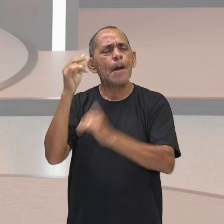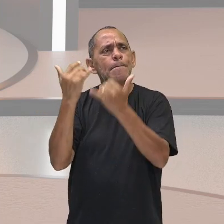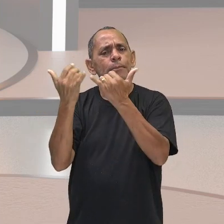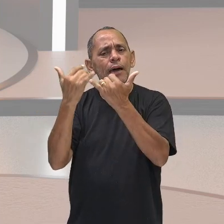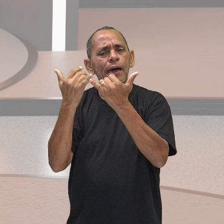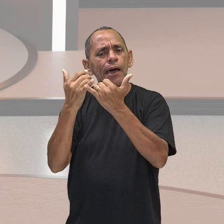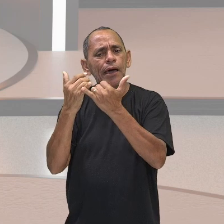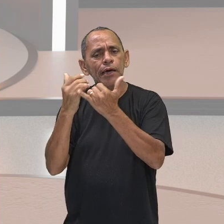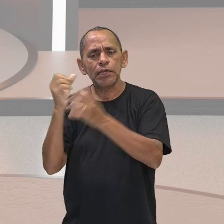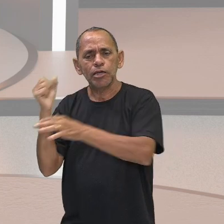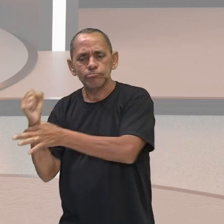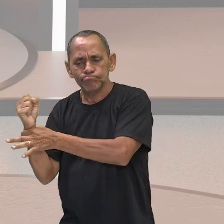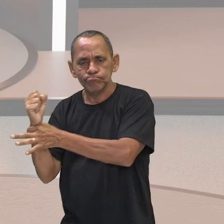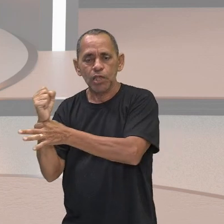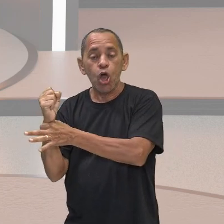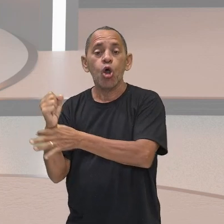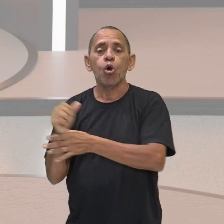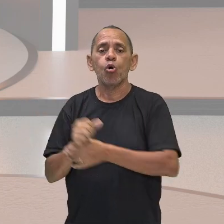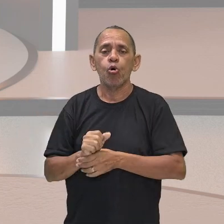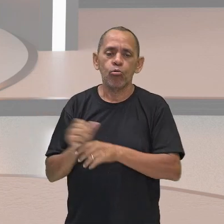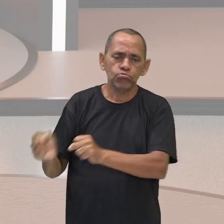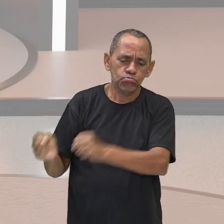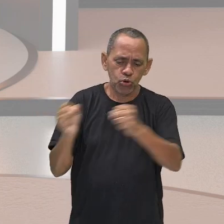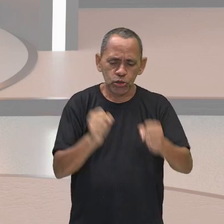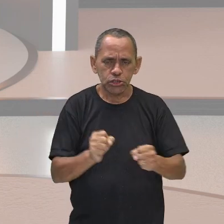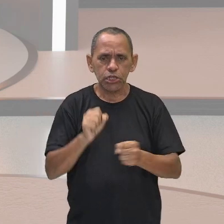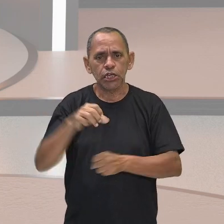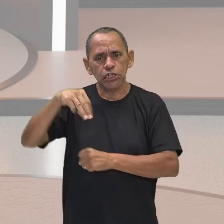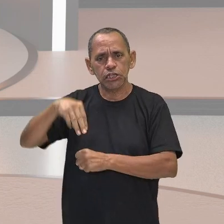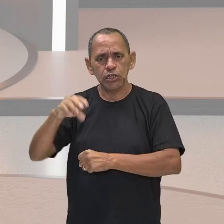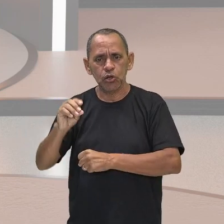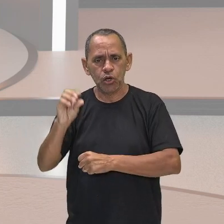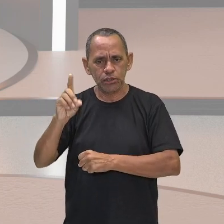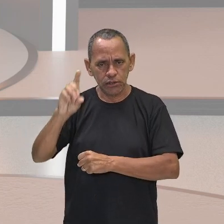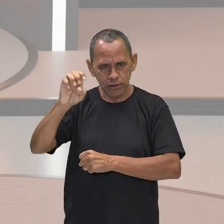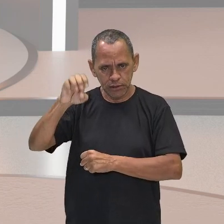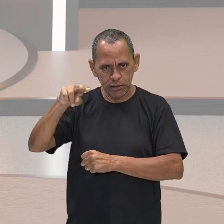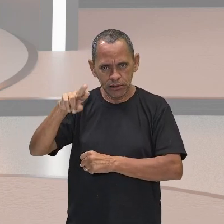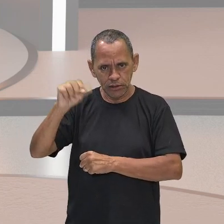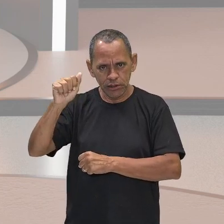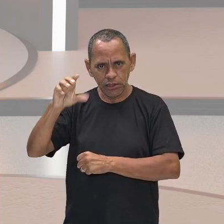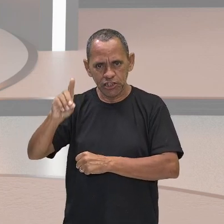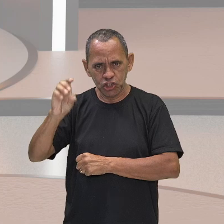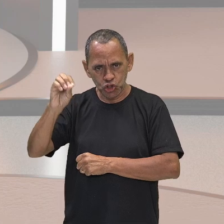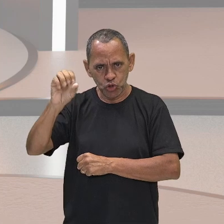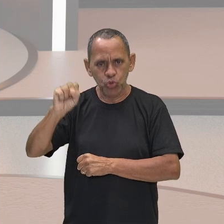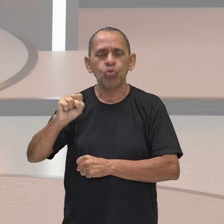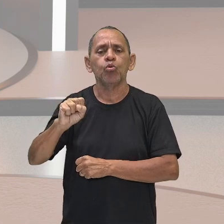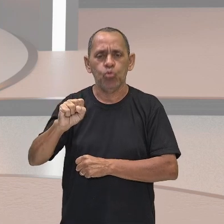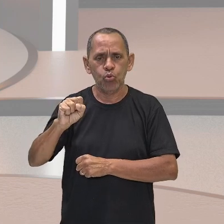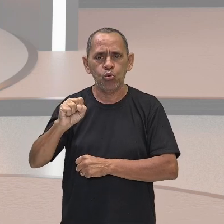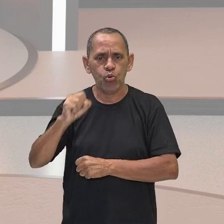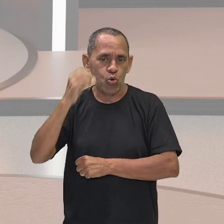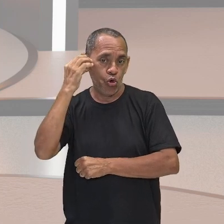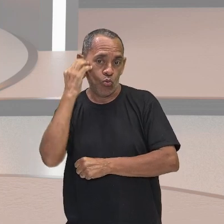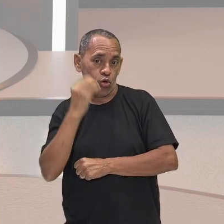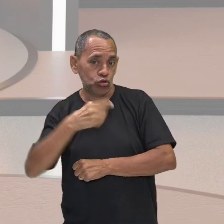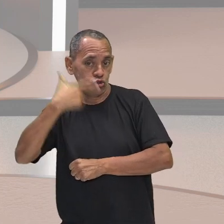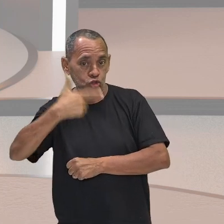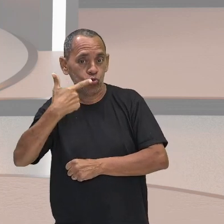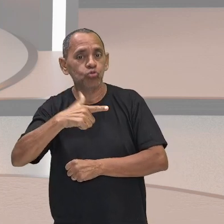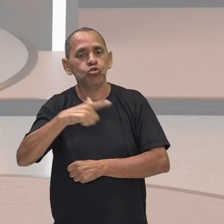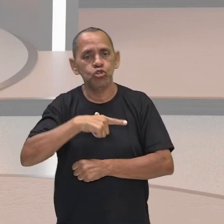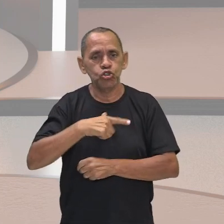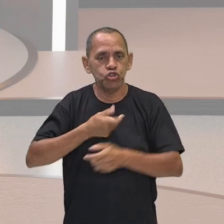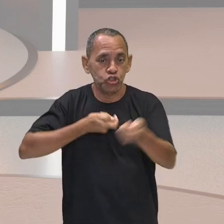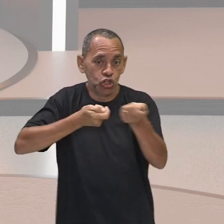poder moderador em voga, né? É muito ali na mão, então, aí do Pedro II. Então, vamos falar, né,